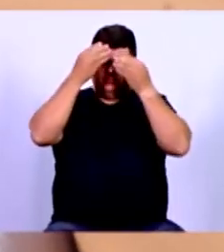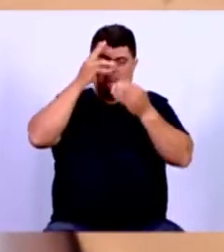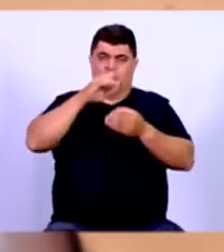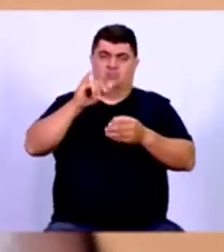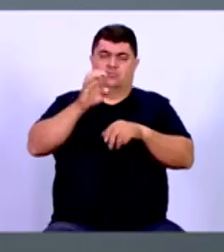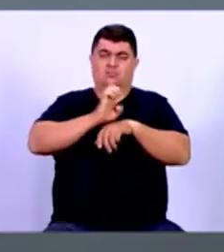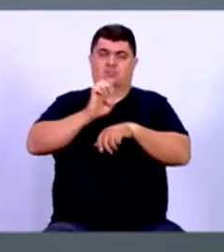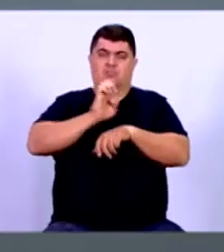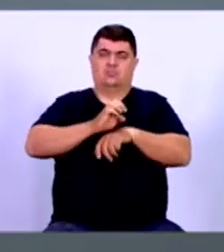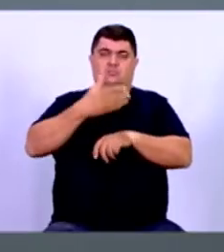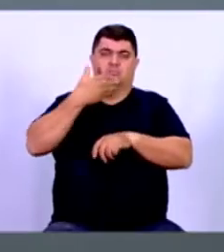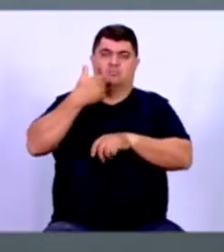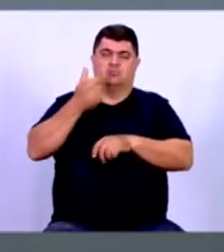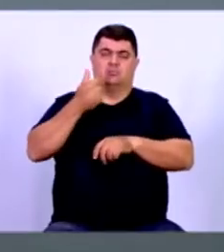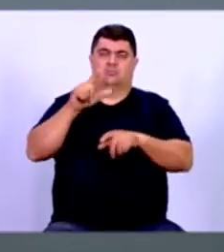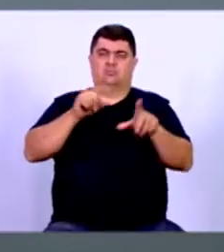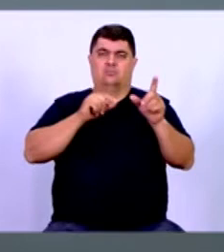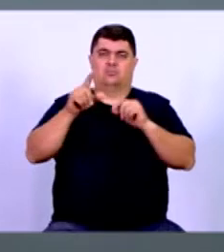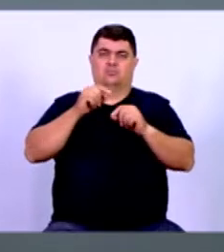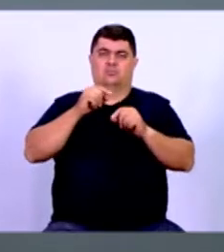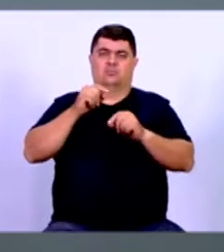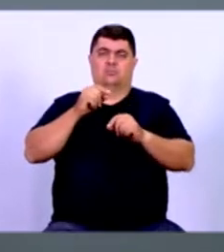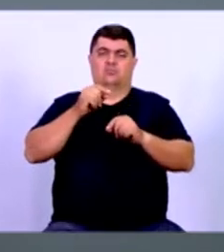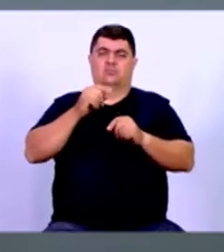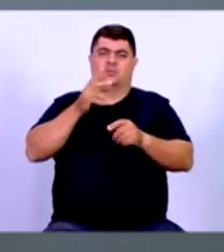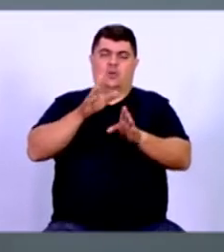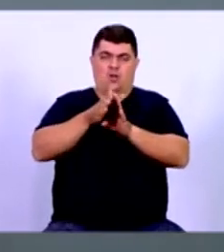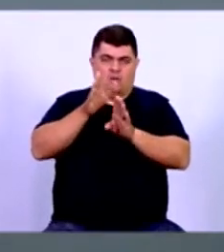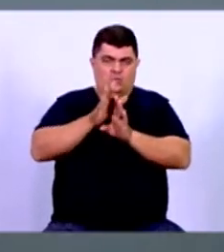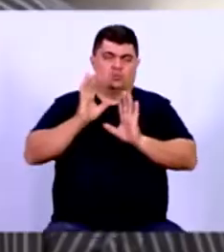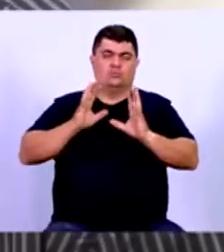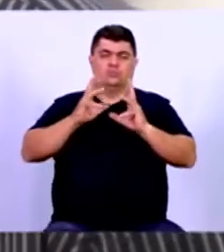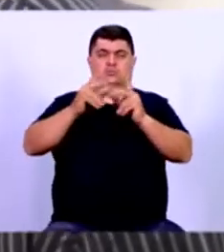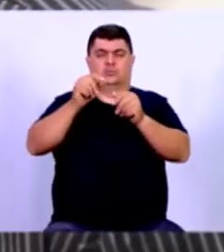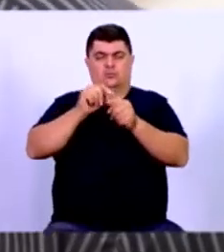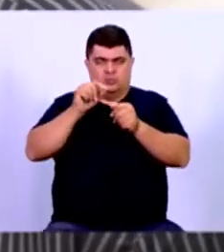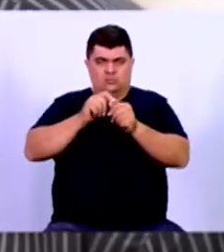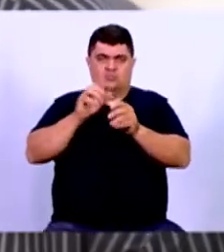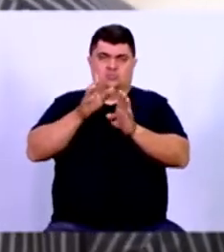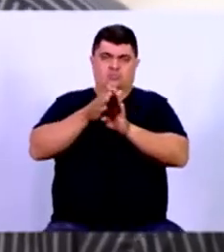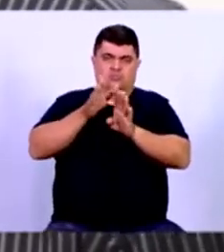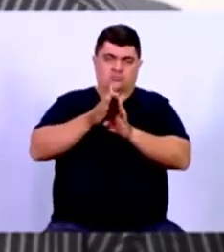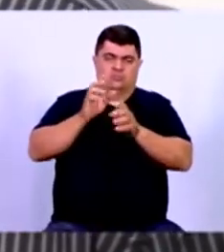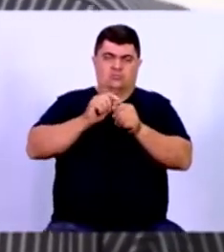é importante sim, eu aconselho também a todas as pessoas a fazerem estágio, no